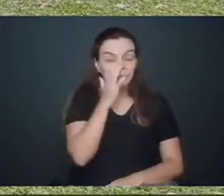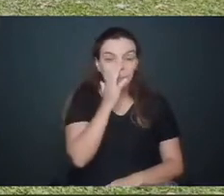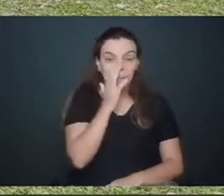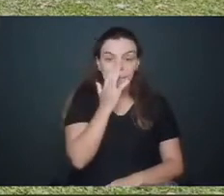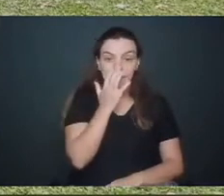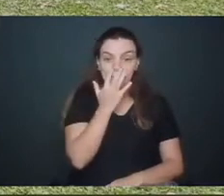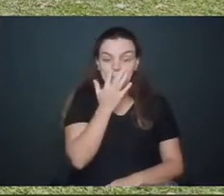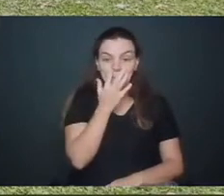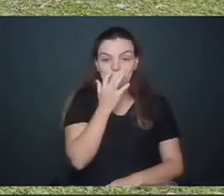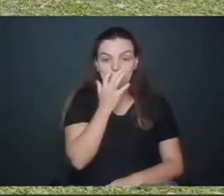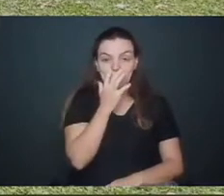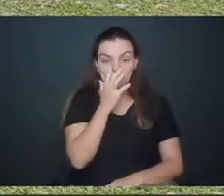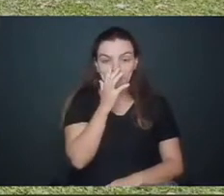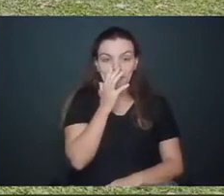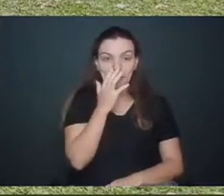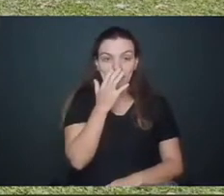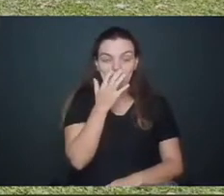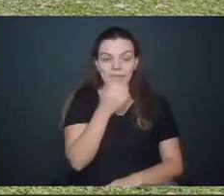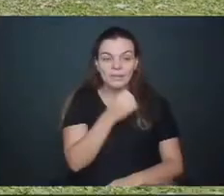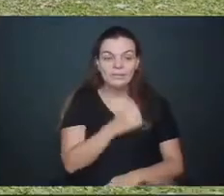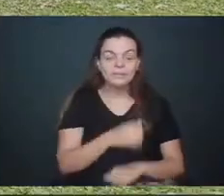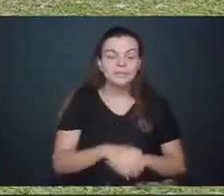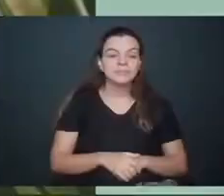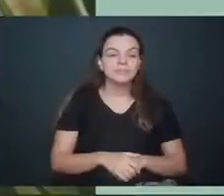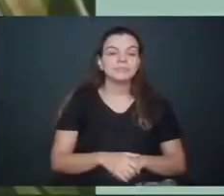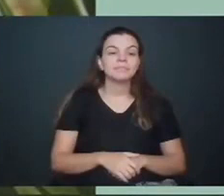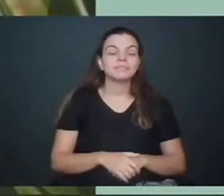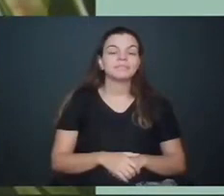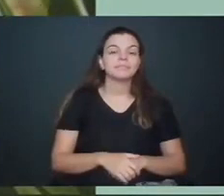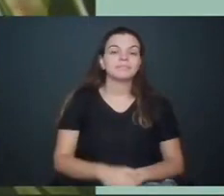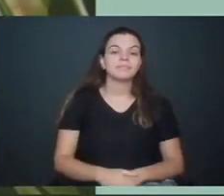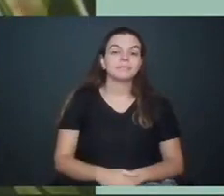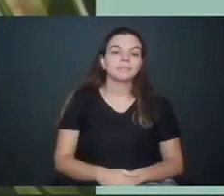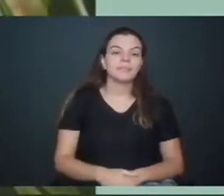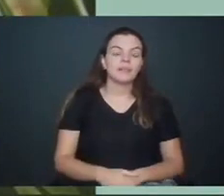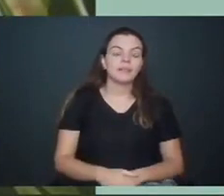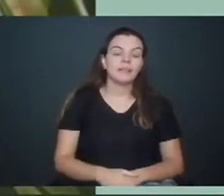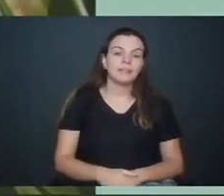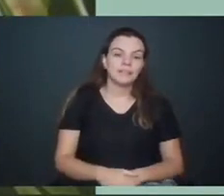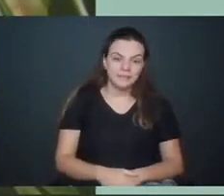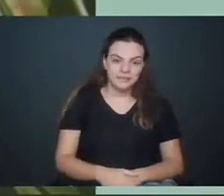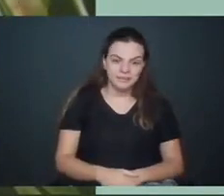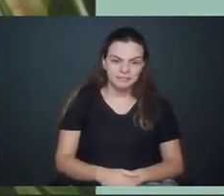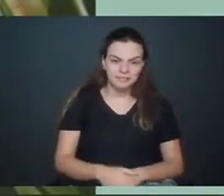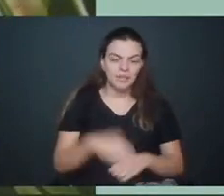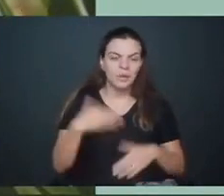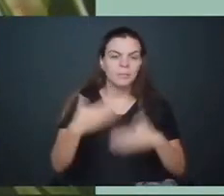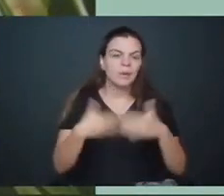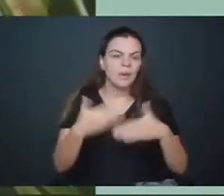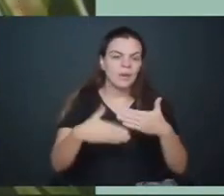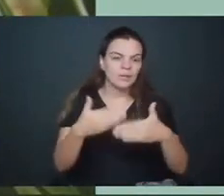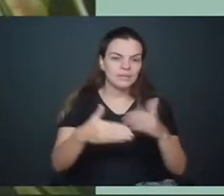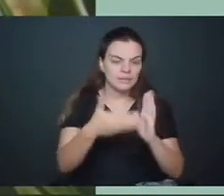maneira, olha, de admirar certamente o mundo inteiro. Então, ali, processo de enxertia é uma noção que eu vou